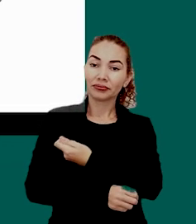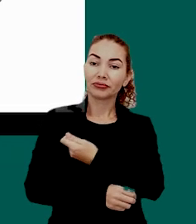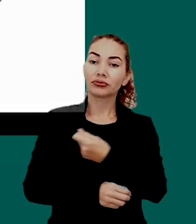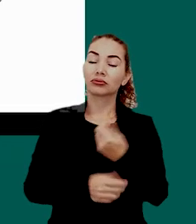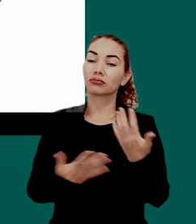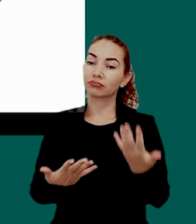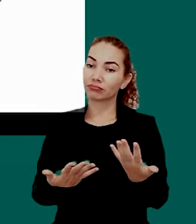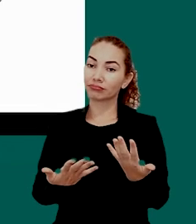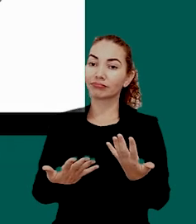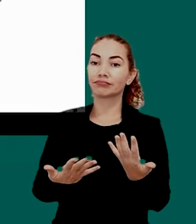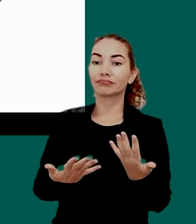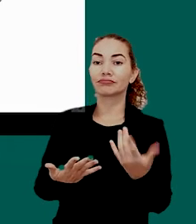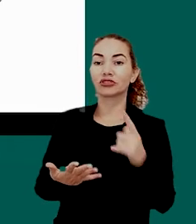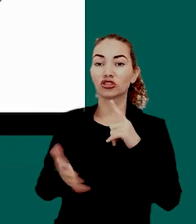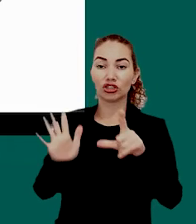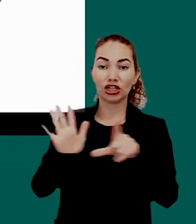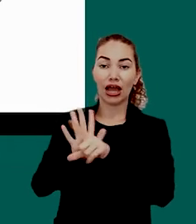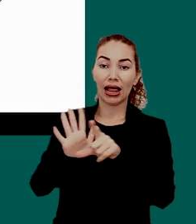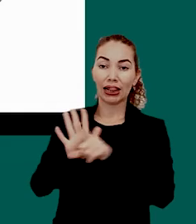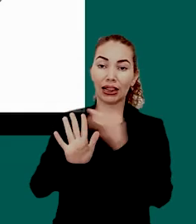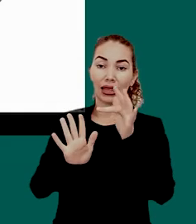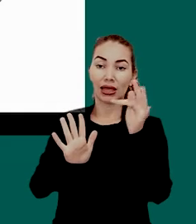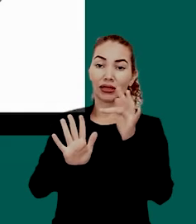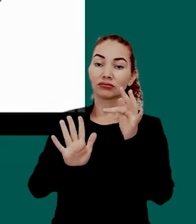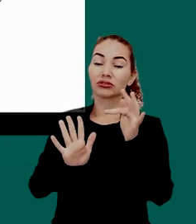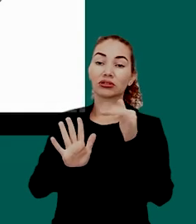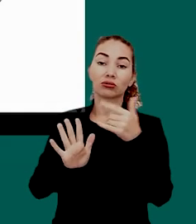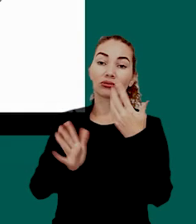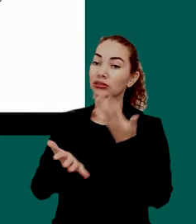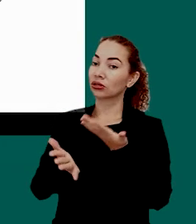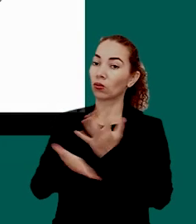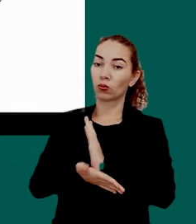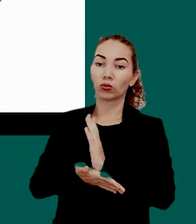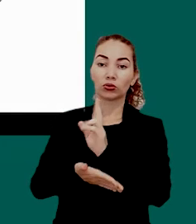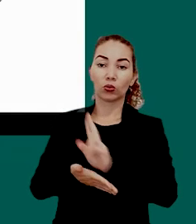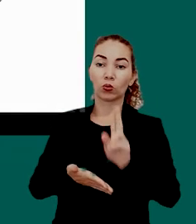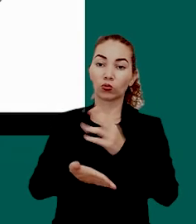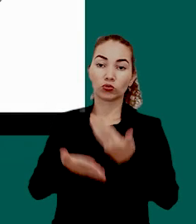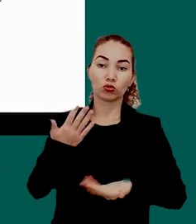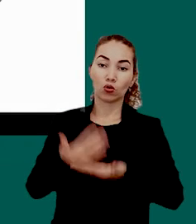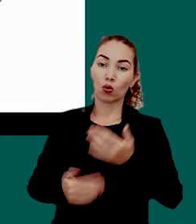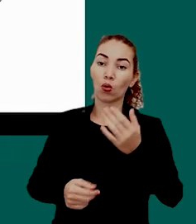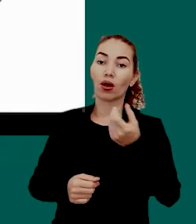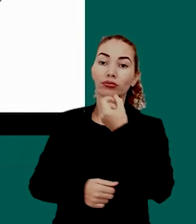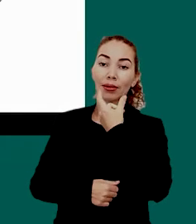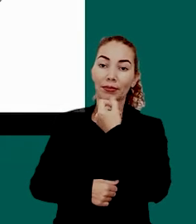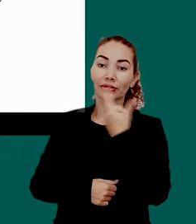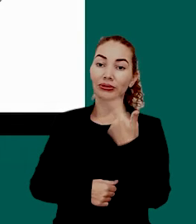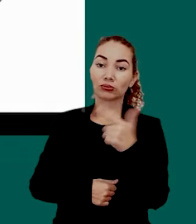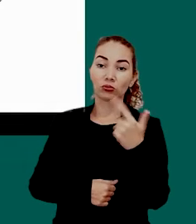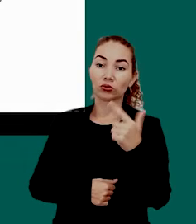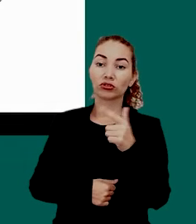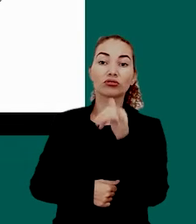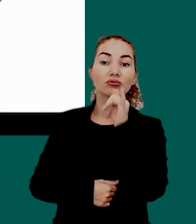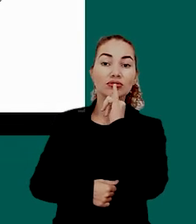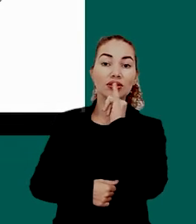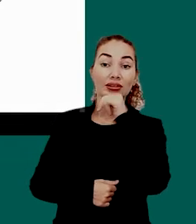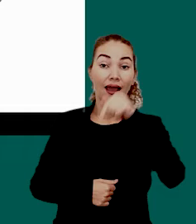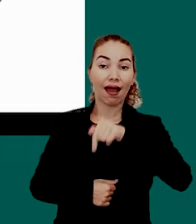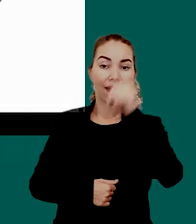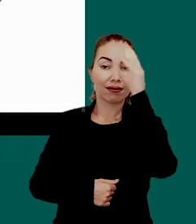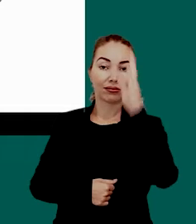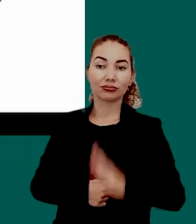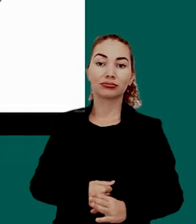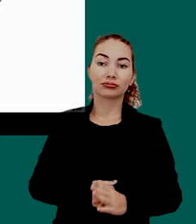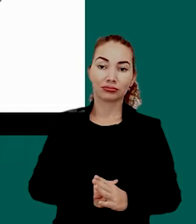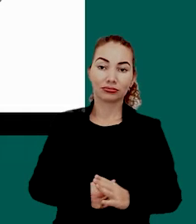inclusive existia a lei federal que não autorizava o uso de qualquer medicação que não tivesse sido testada em território nacional.